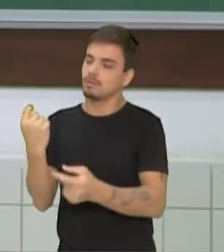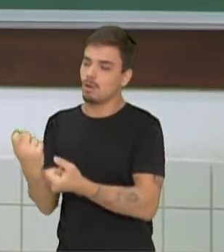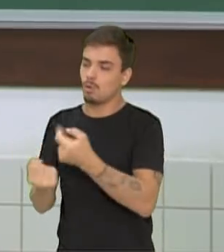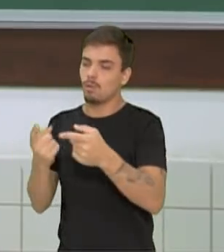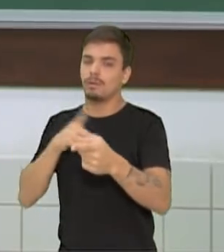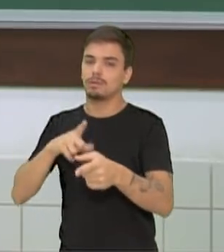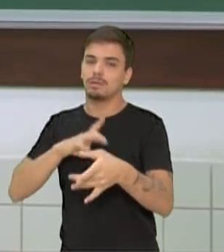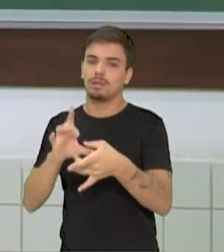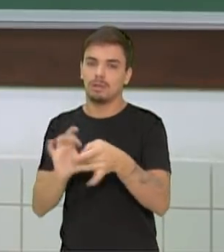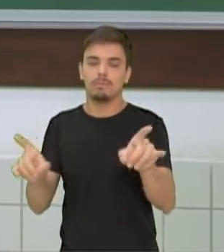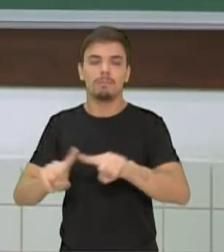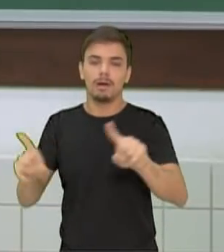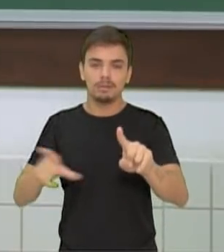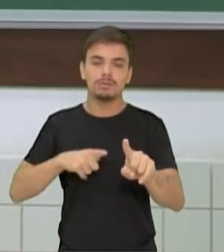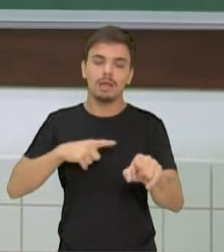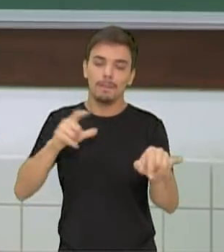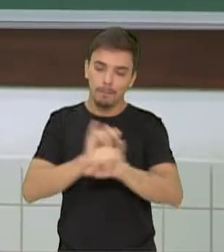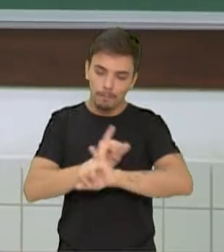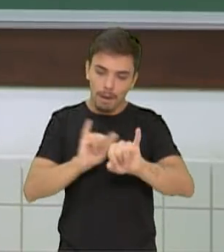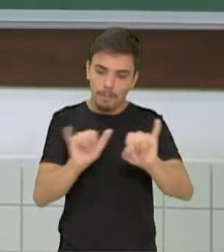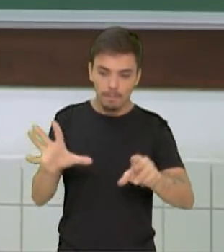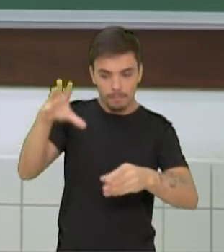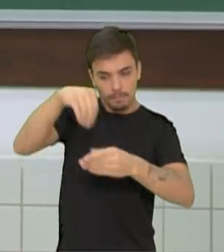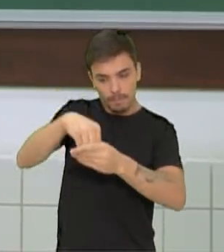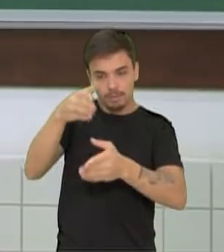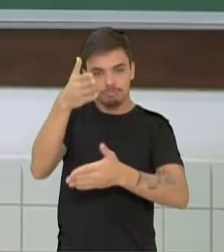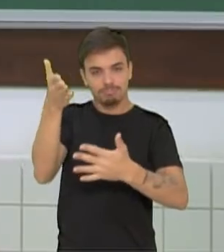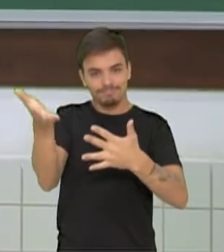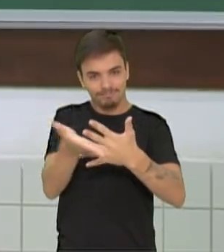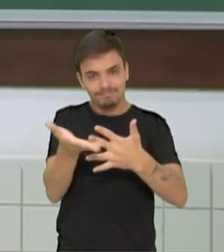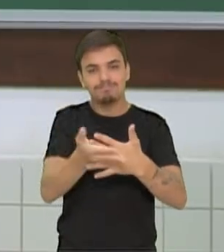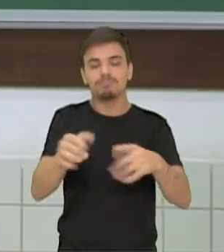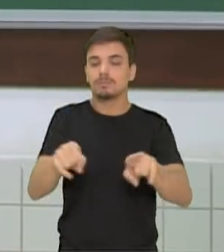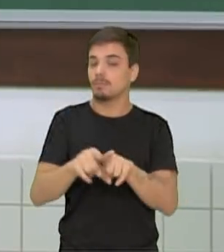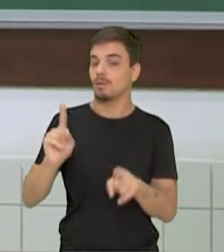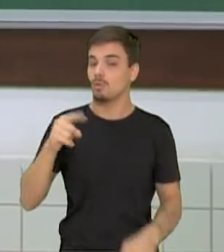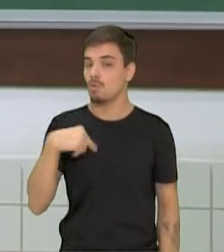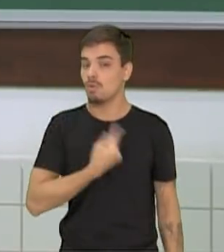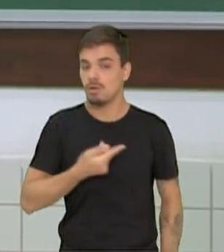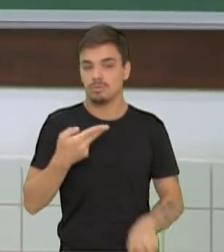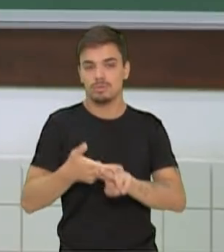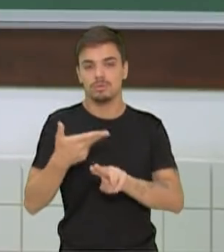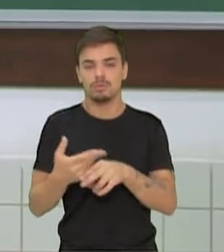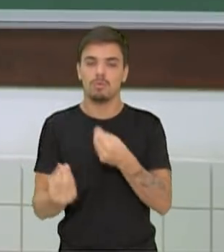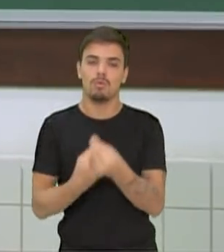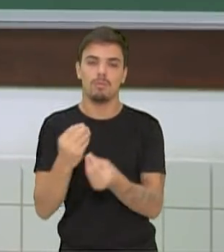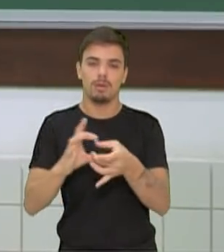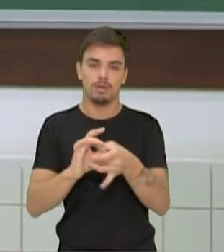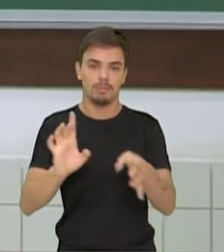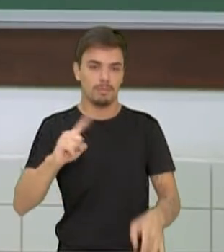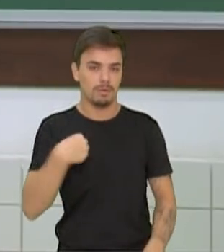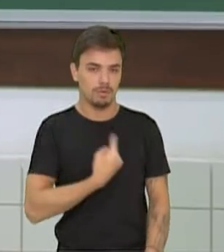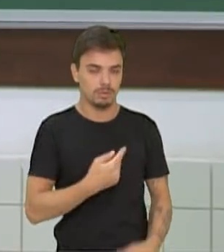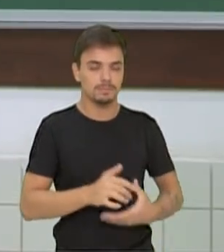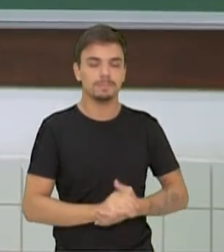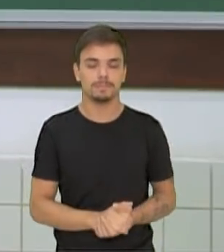gratuitas, tem propagandas, né? E a gente vai usando conforme eles vão liberando o acesso para a gente. Mas não